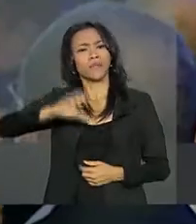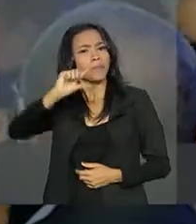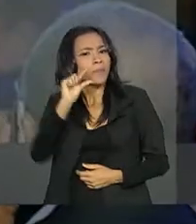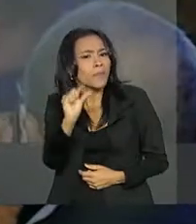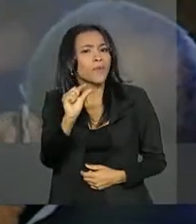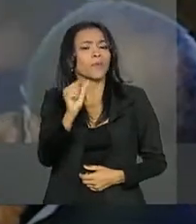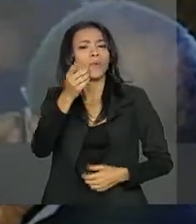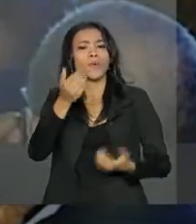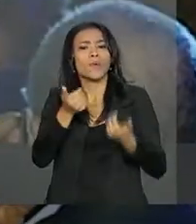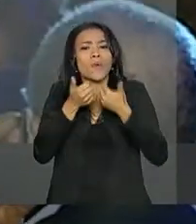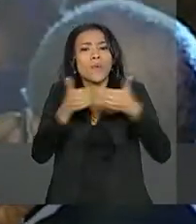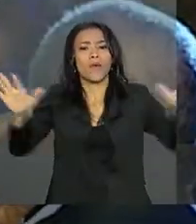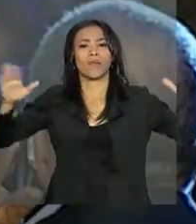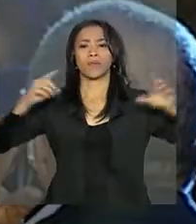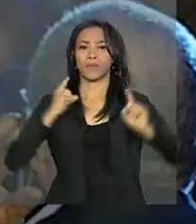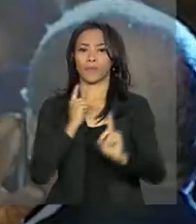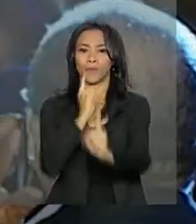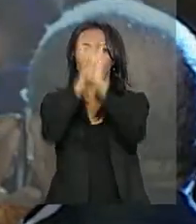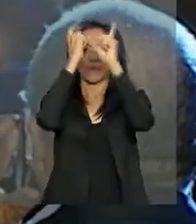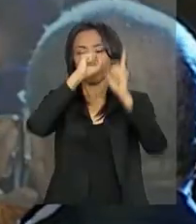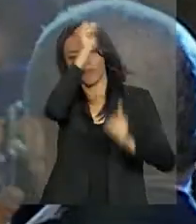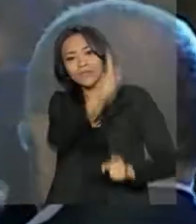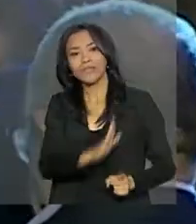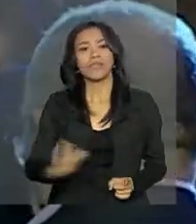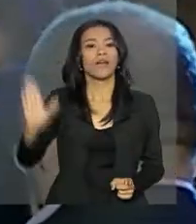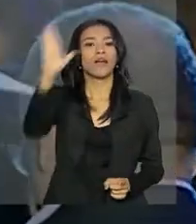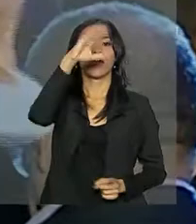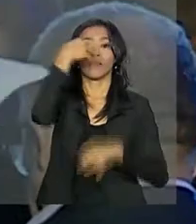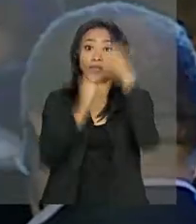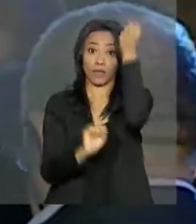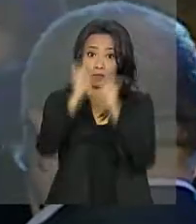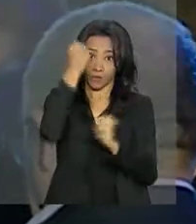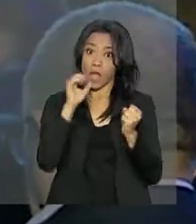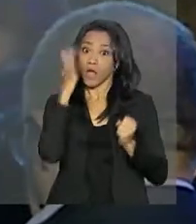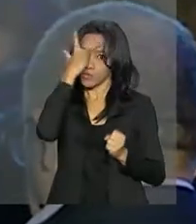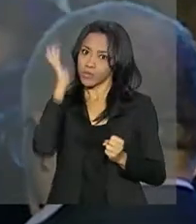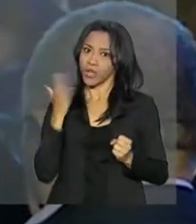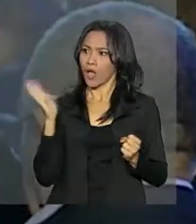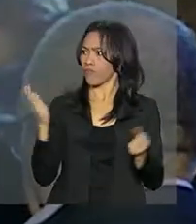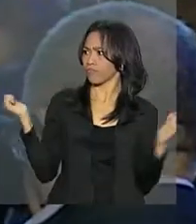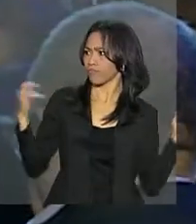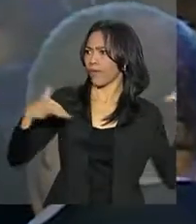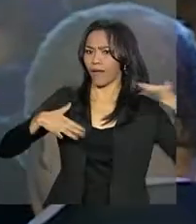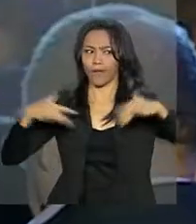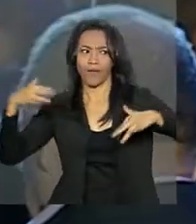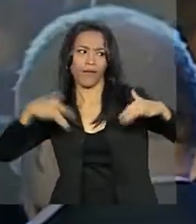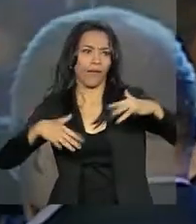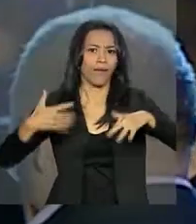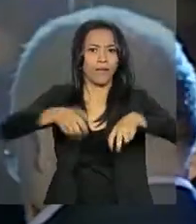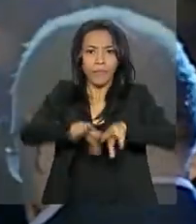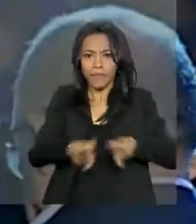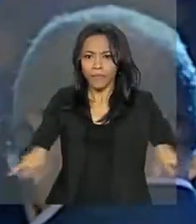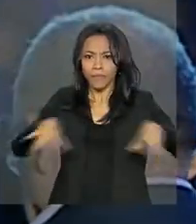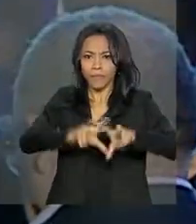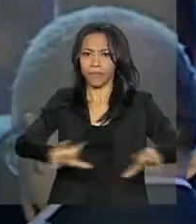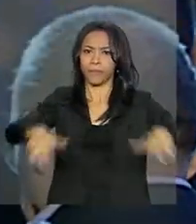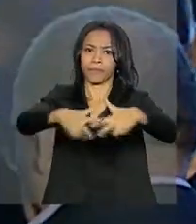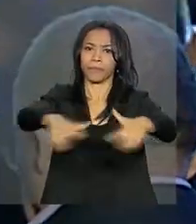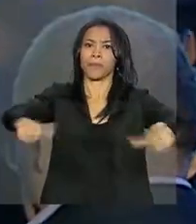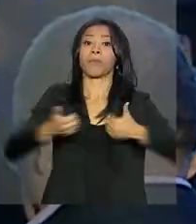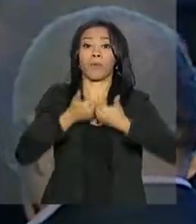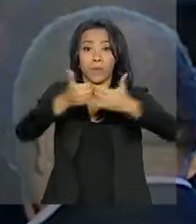o encontro a abertura do encontro nacional da indústria o movimento por aqui já está grande muita gente chegando se acomodando pra participar